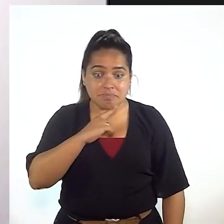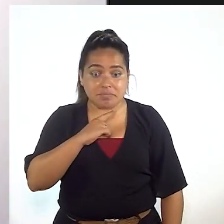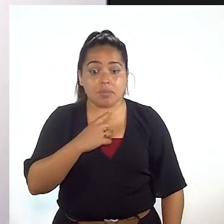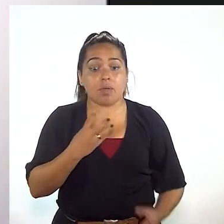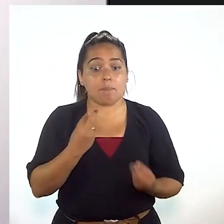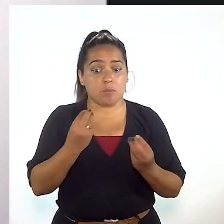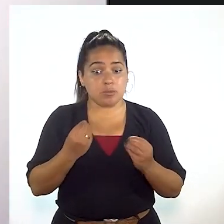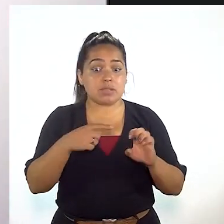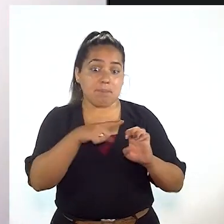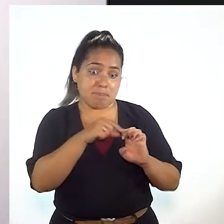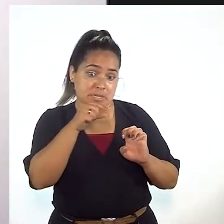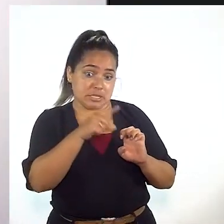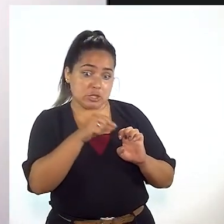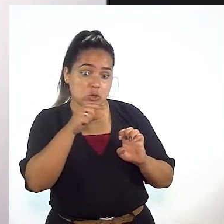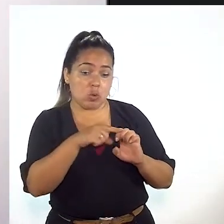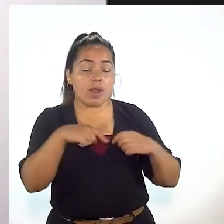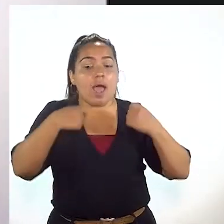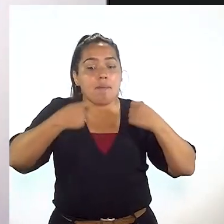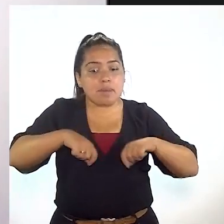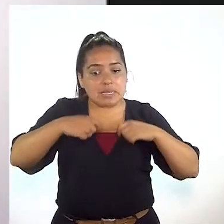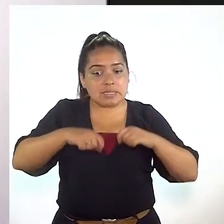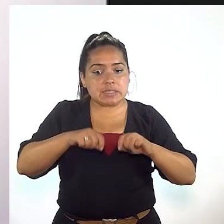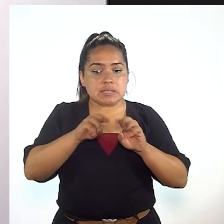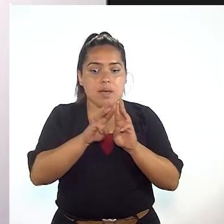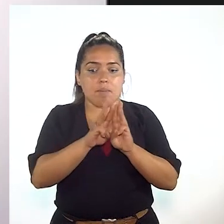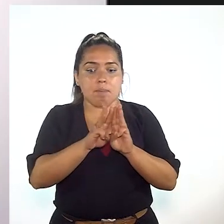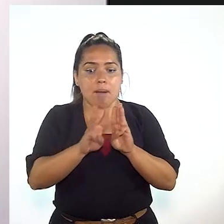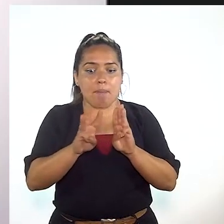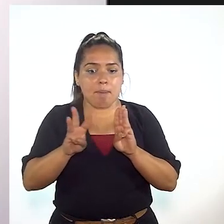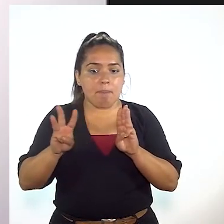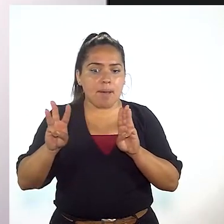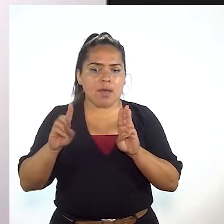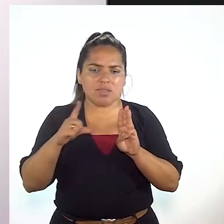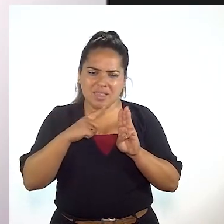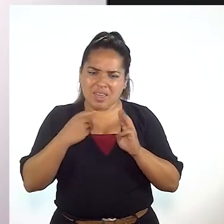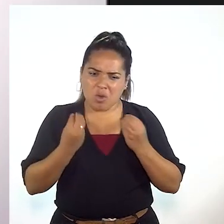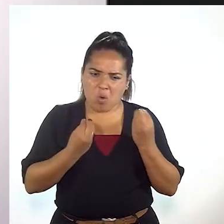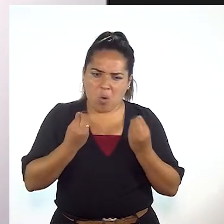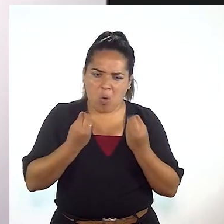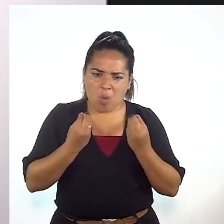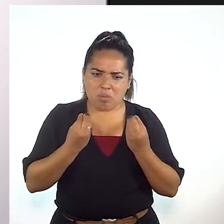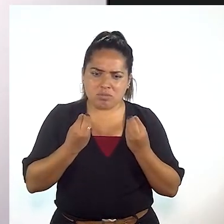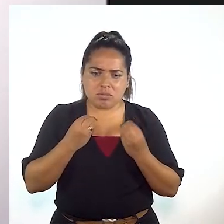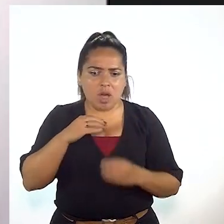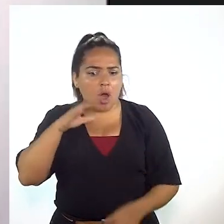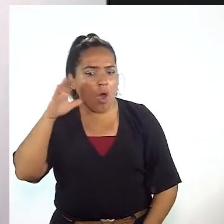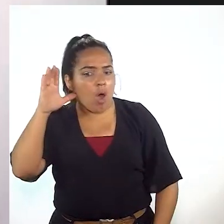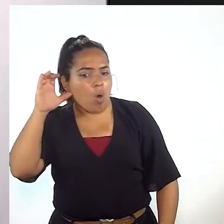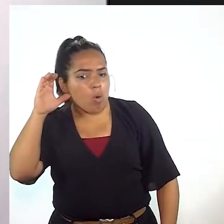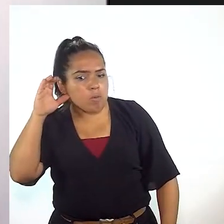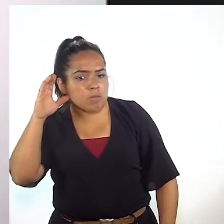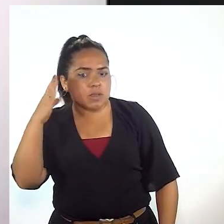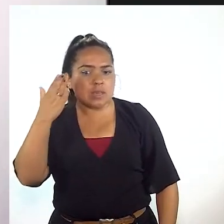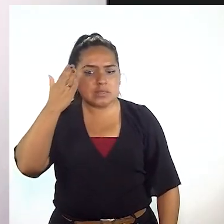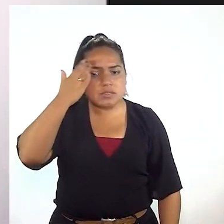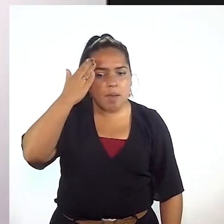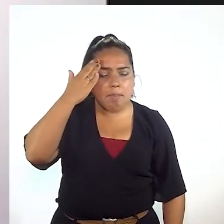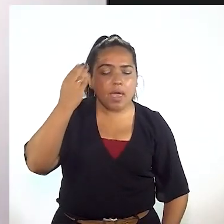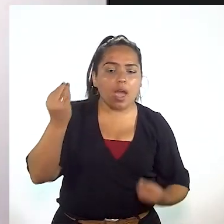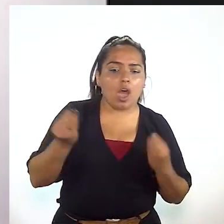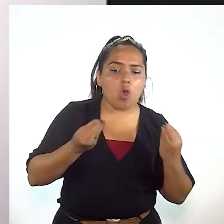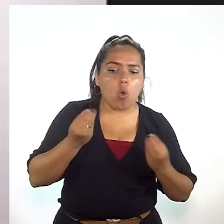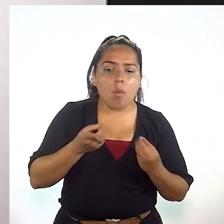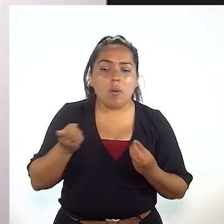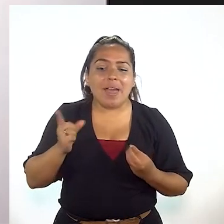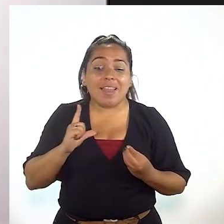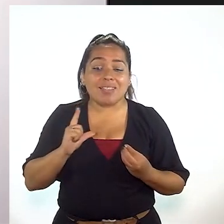inclusão das mulheres com deficiência, das empreendedoras com deficiência, e aí entrar nesse site também, será que tem como a